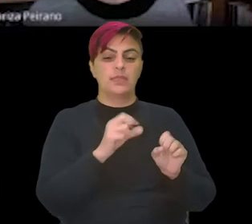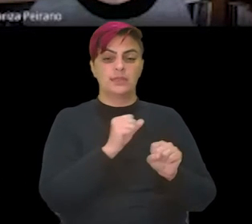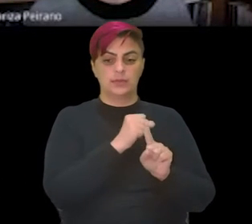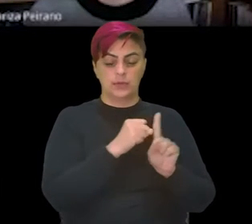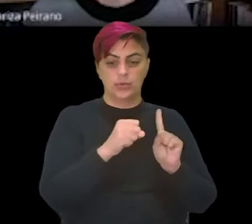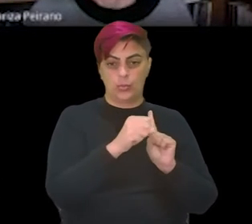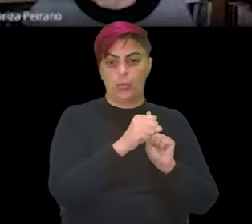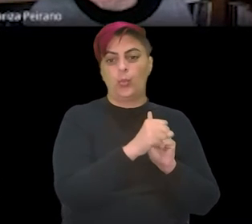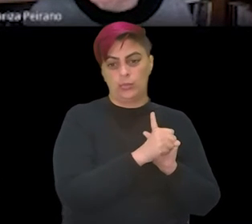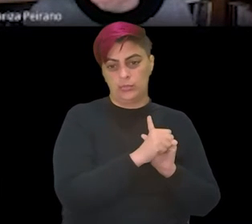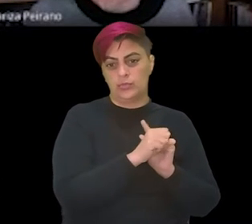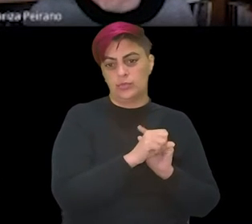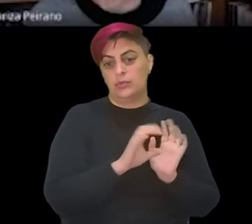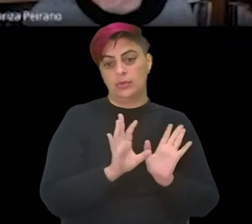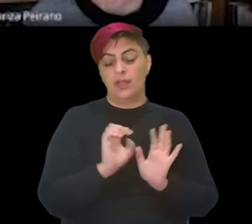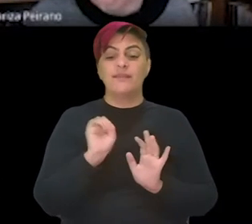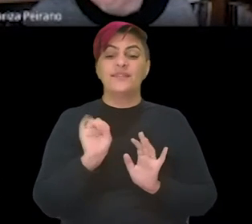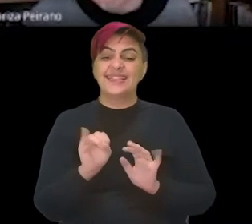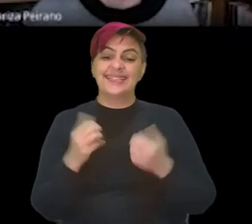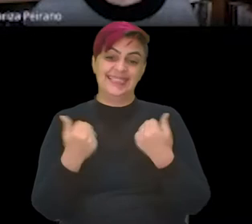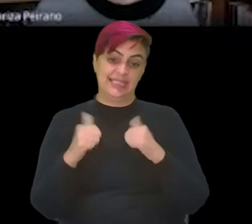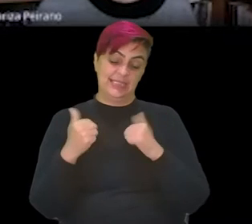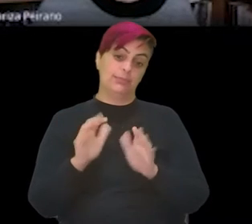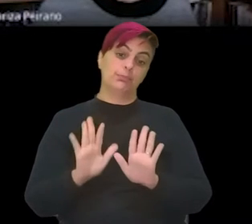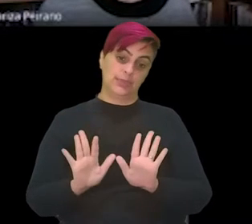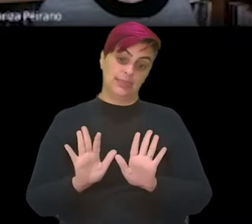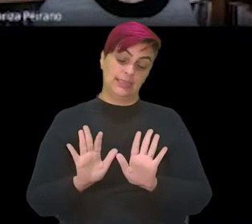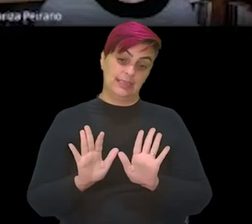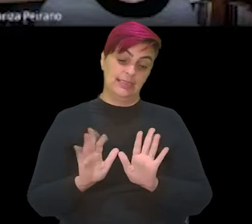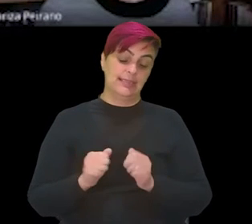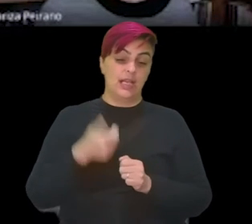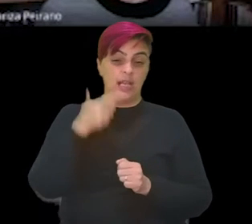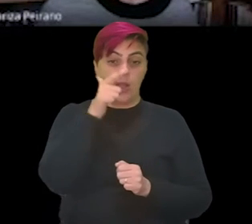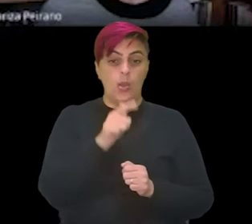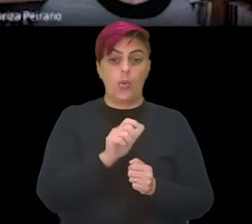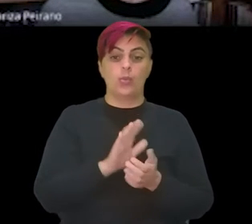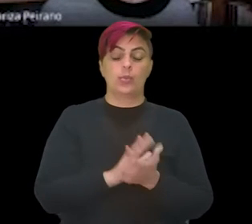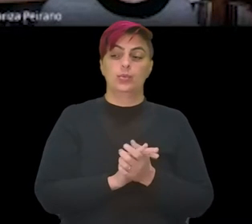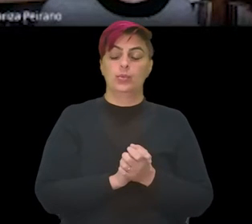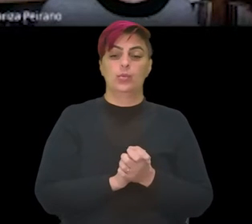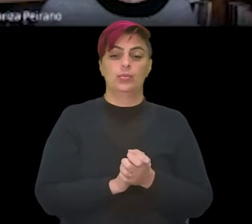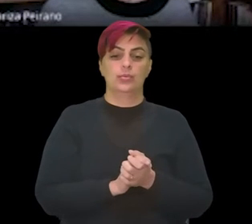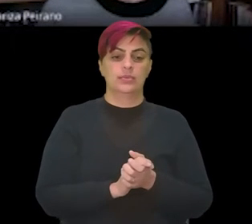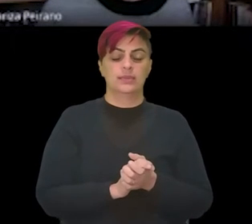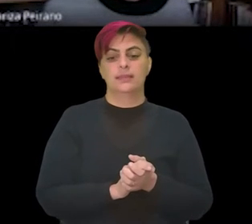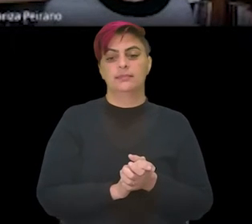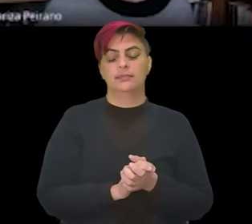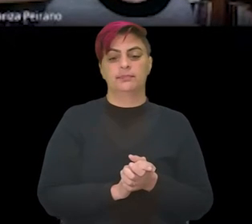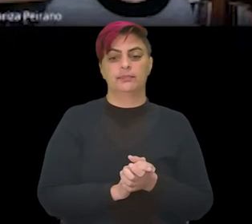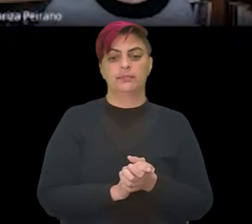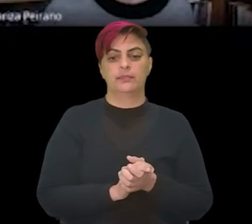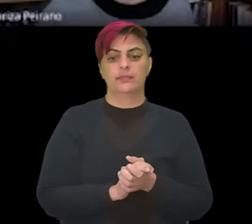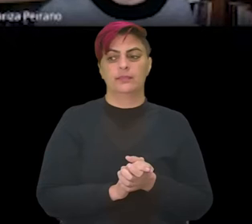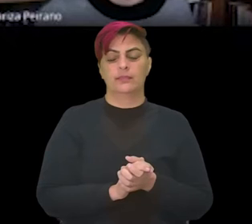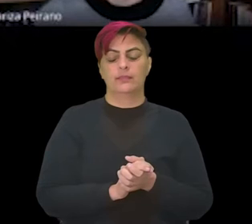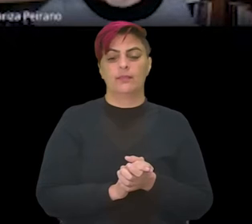apenas quando absolutamente indispensável para definir termos e eliminar falsas concepções. E é